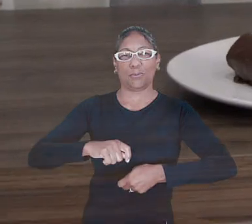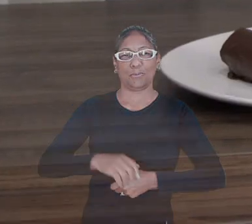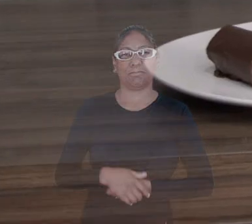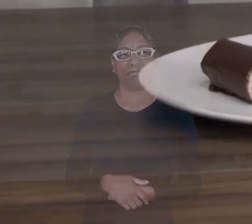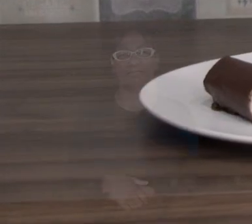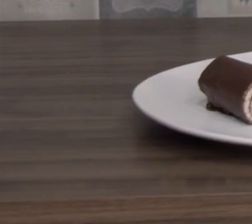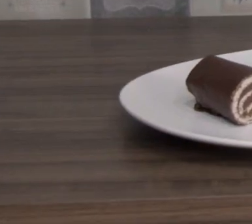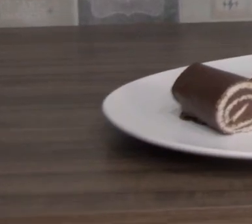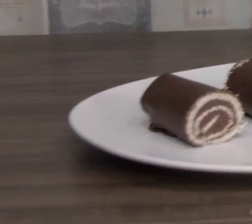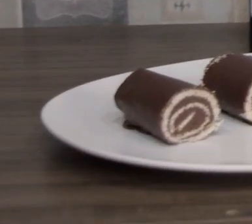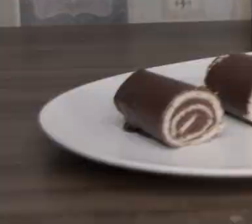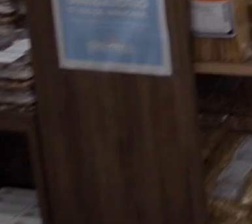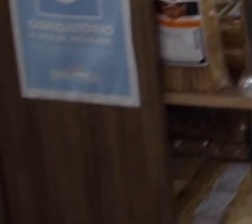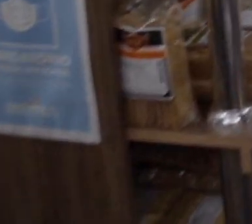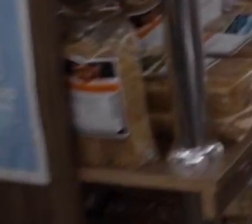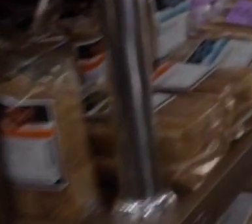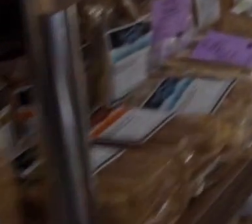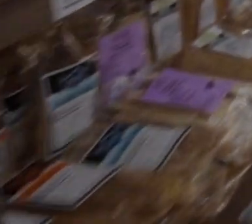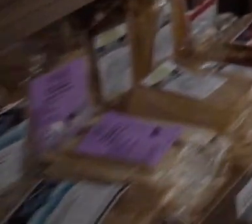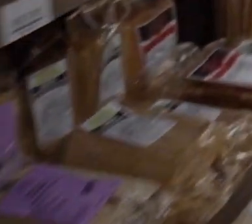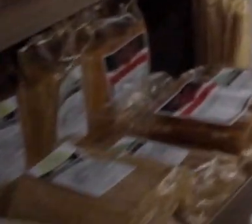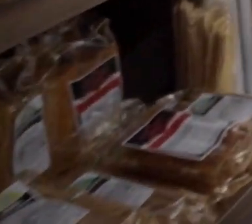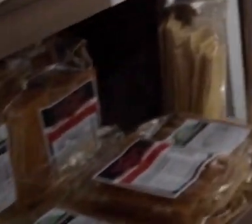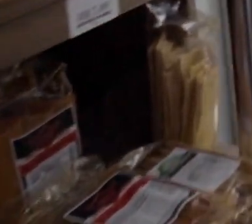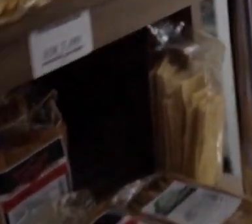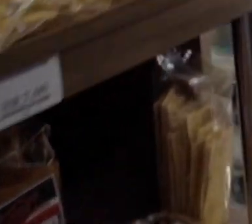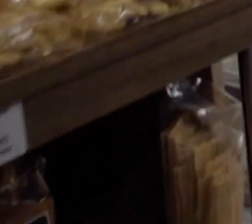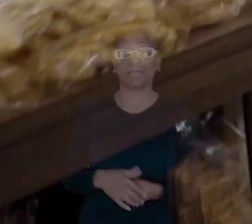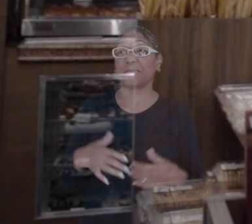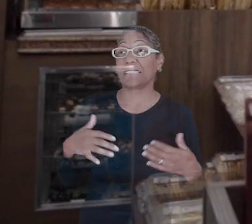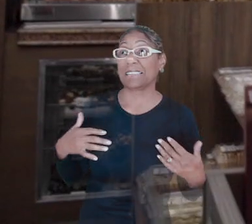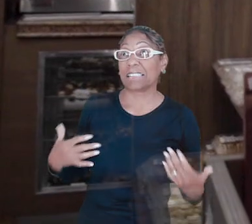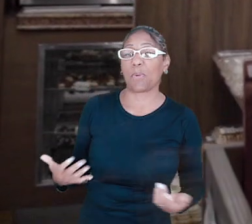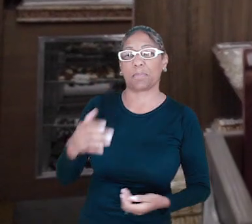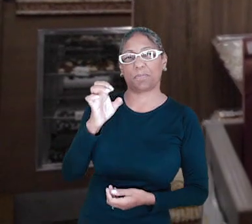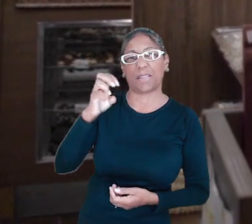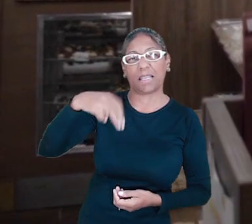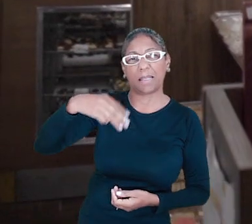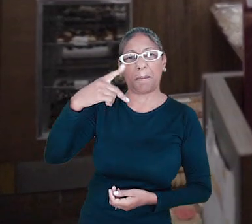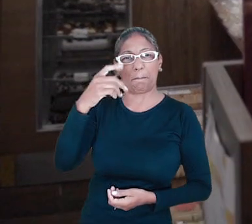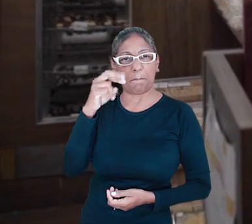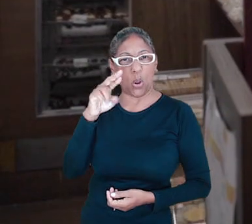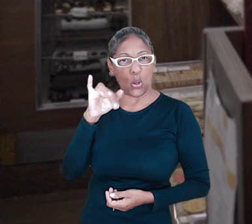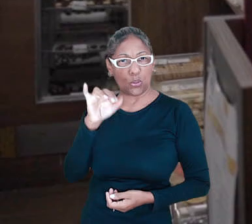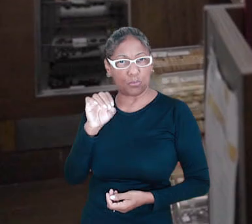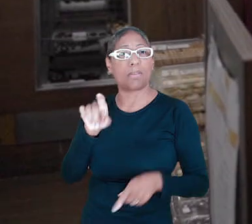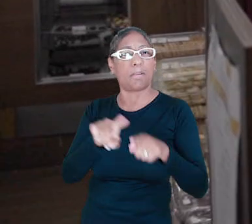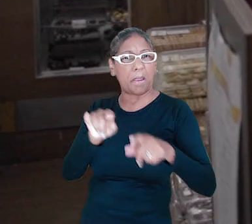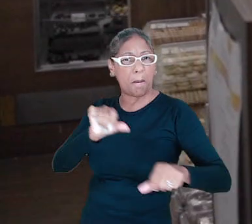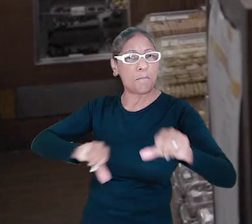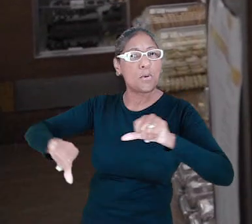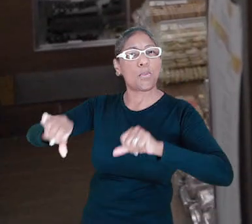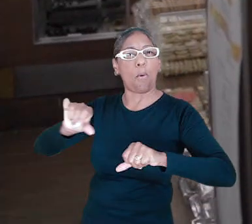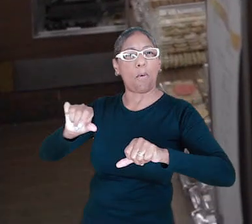com vinho e variedades de pães. Homem careca de camisa preta andando pelo Empório. Então o Empório, ele passou por